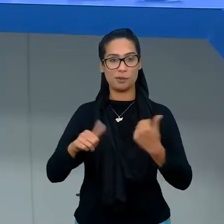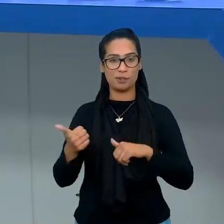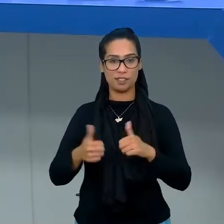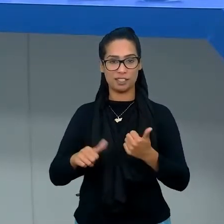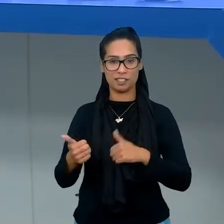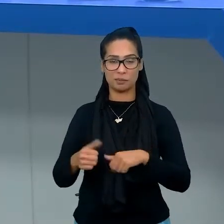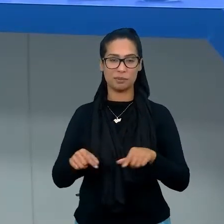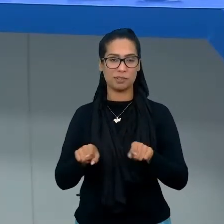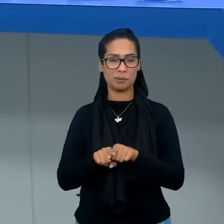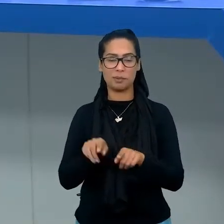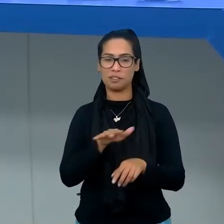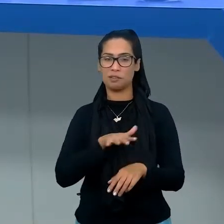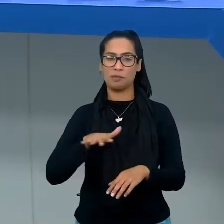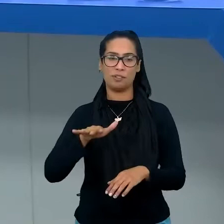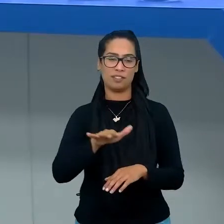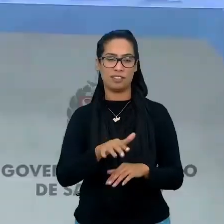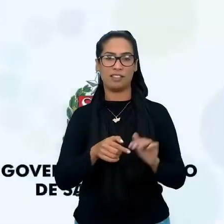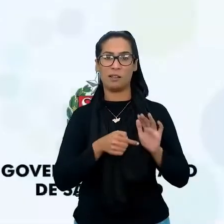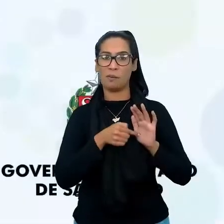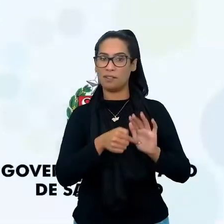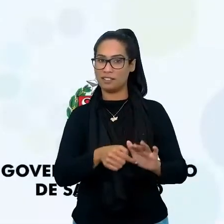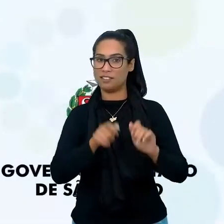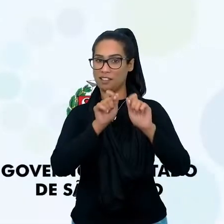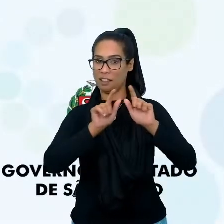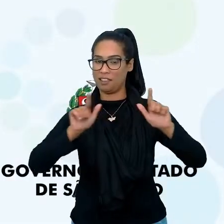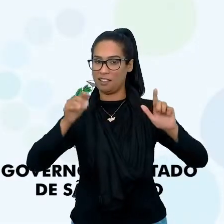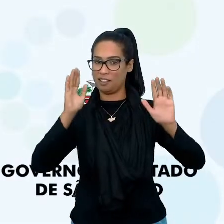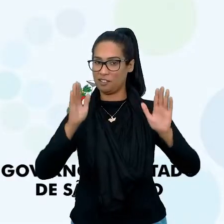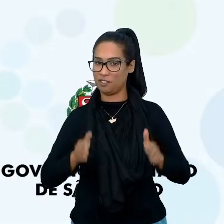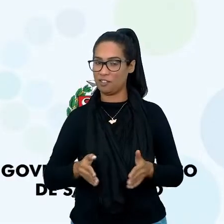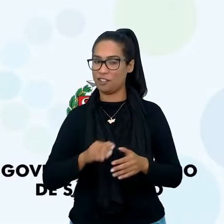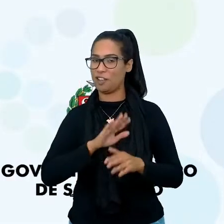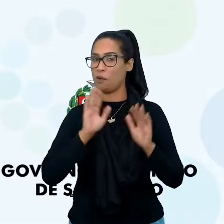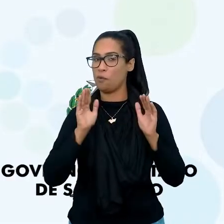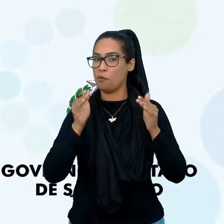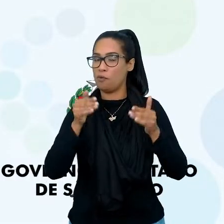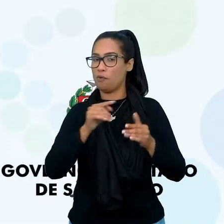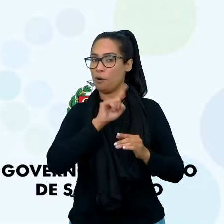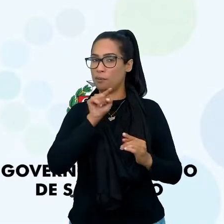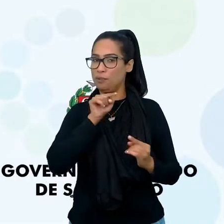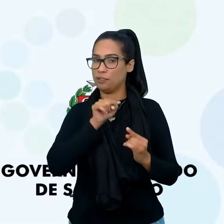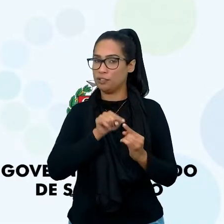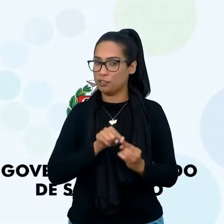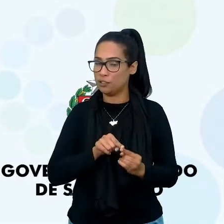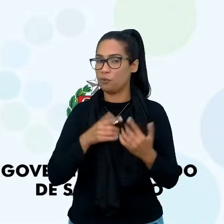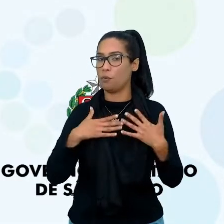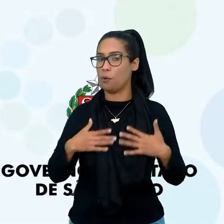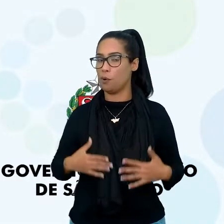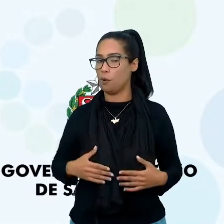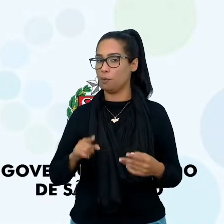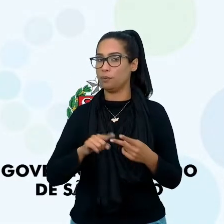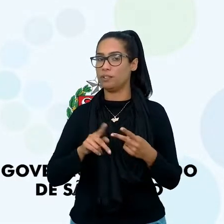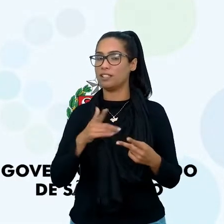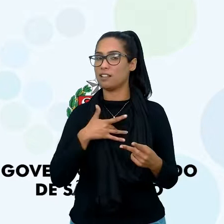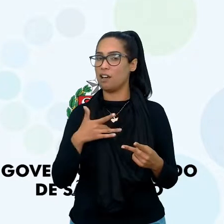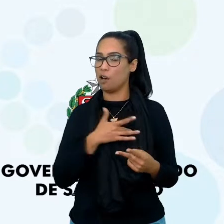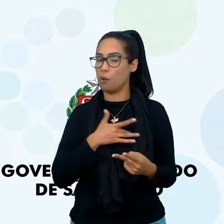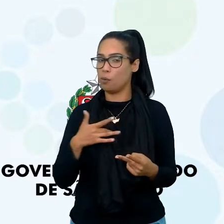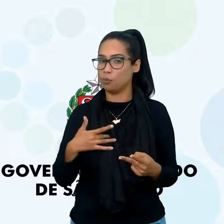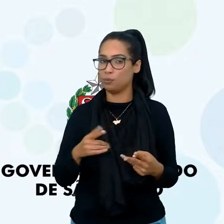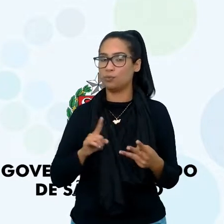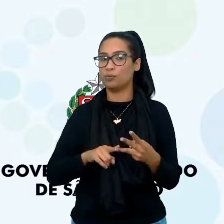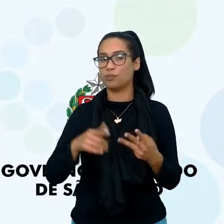para vocês aí está aparecendo na tela, né? A nossa aula hoje, olha, o aprofundamento é corpo, saúde e linguagem, a